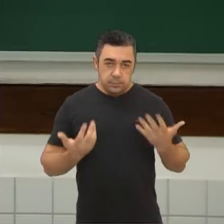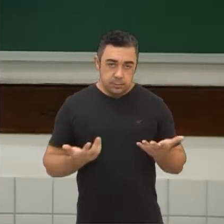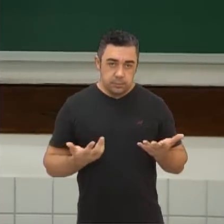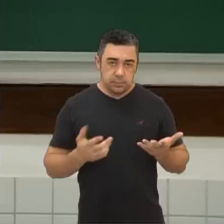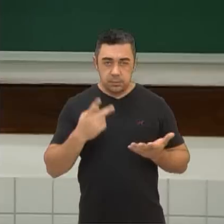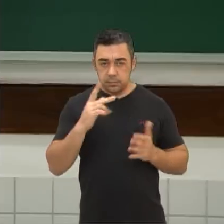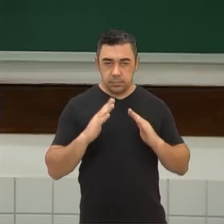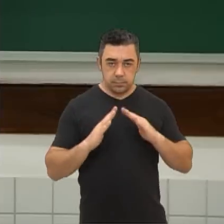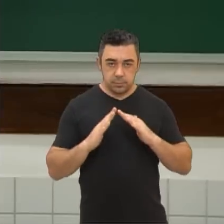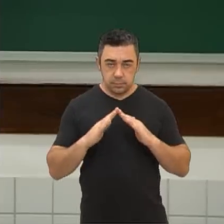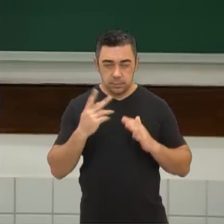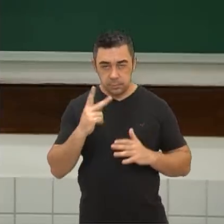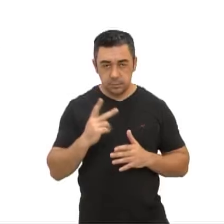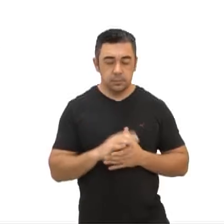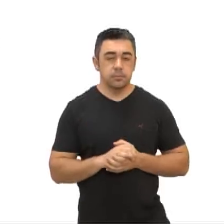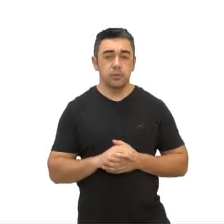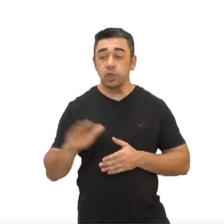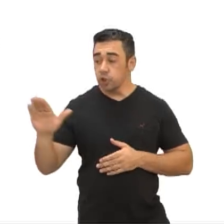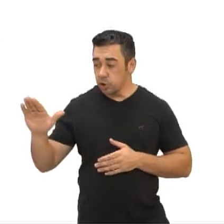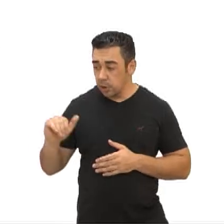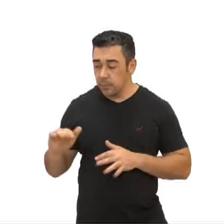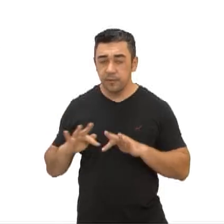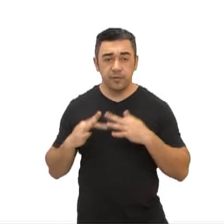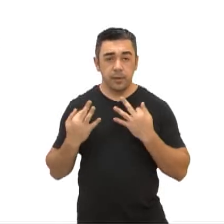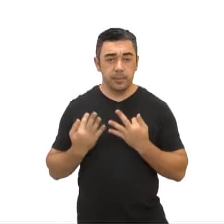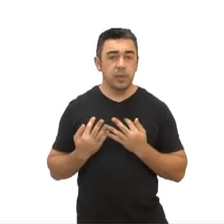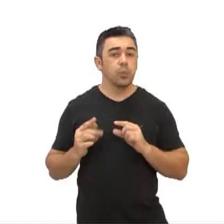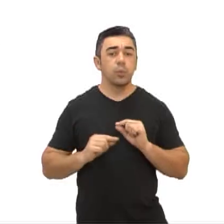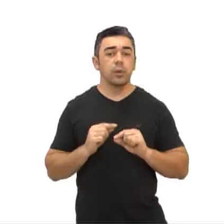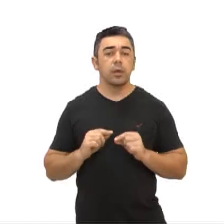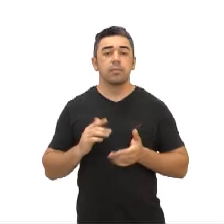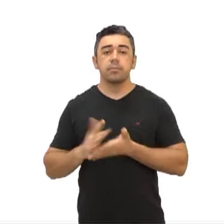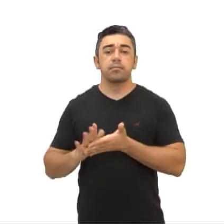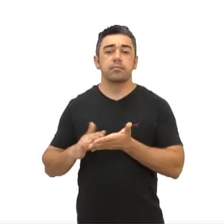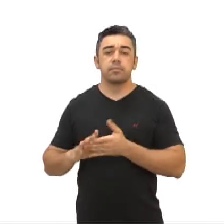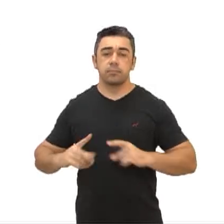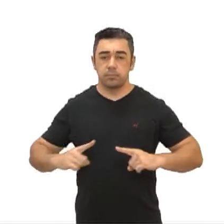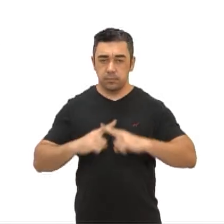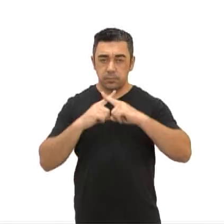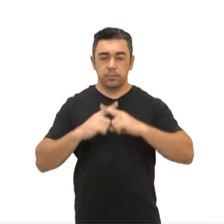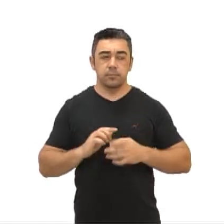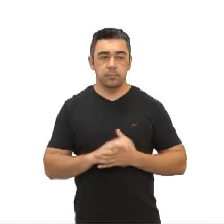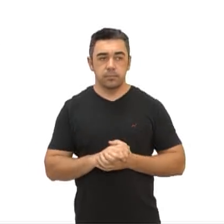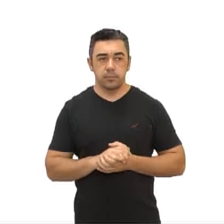improvisando. É uma forma bem legal de fazer improvisação dentro da música.